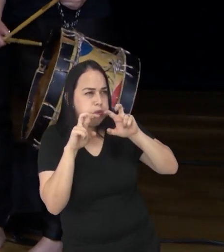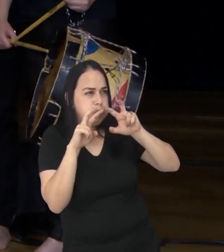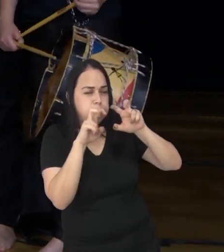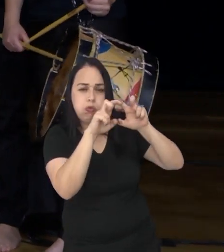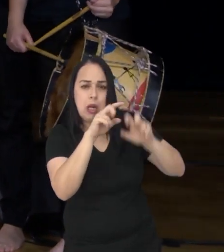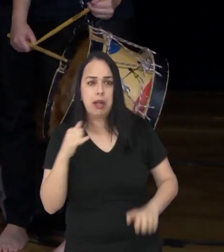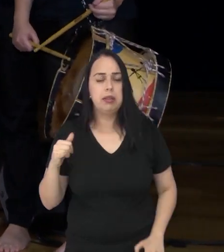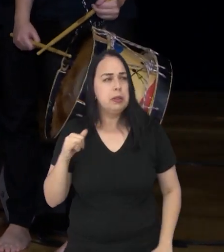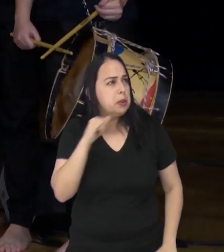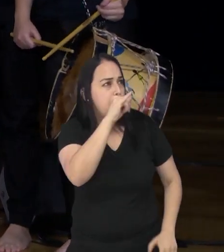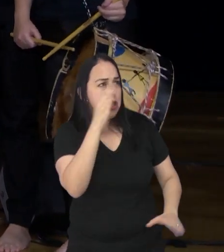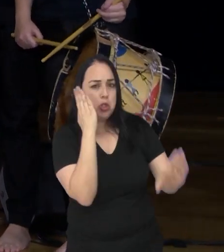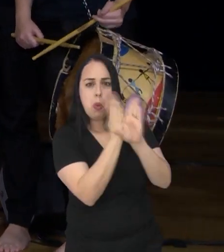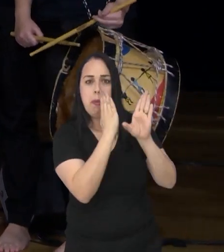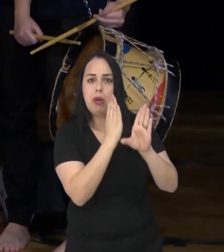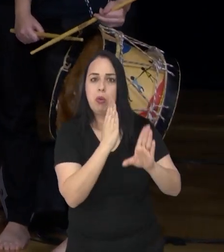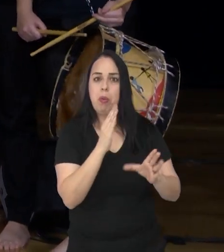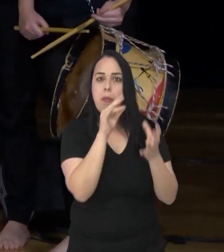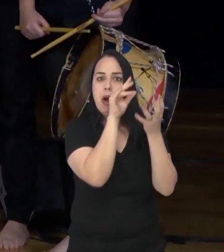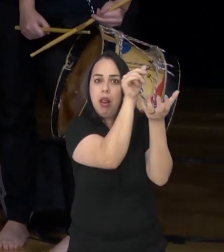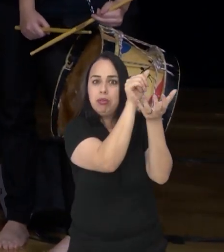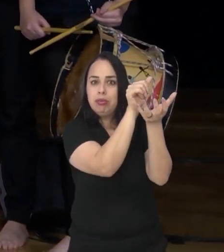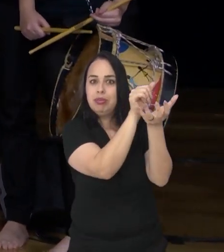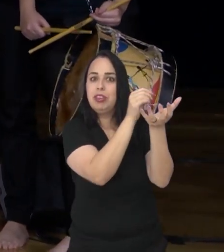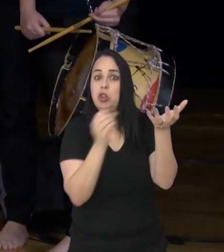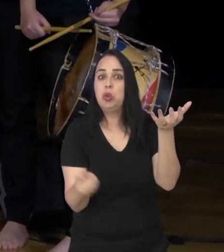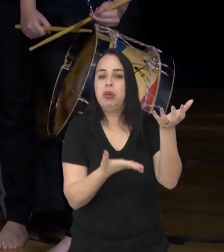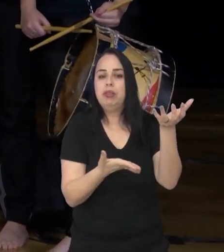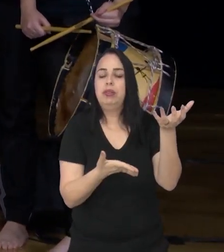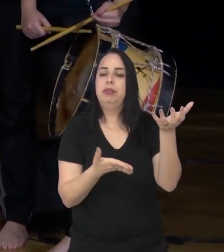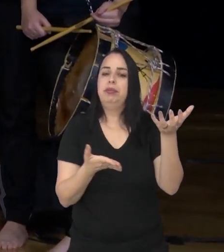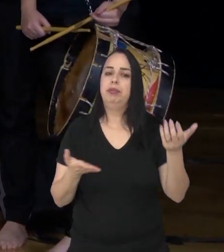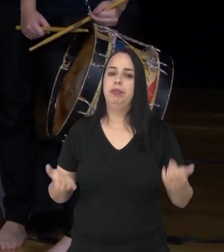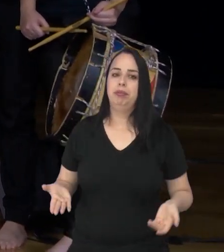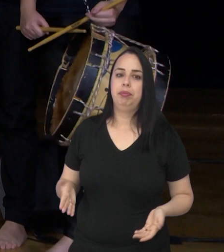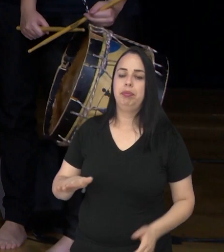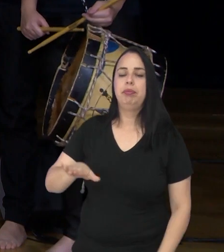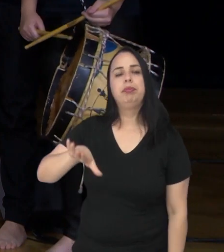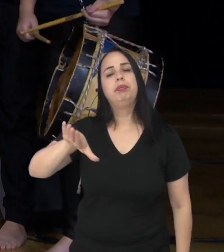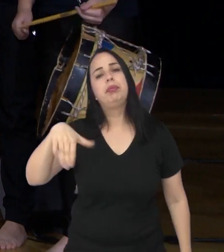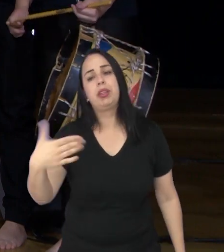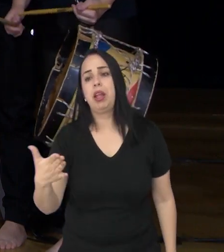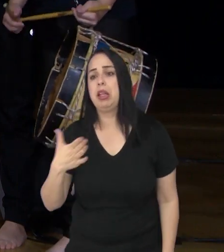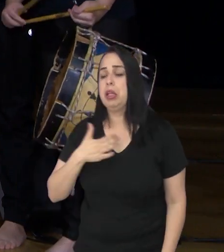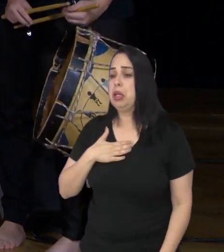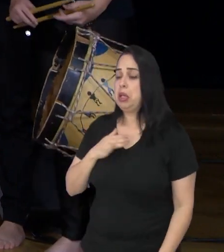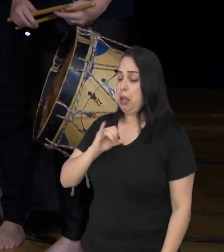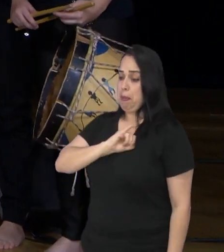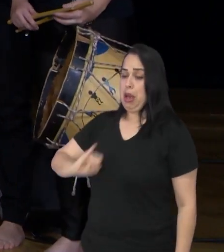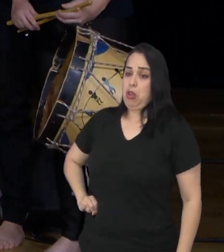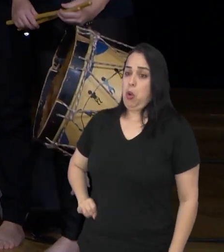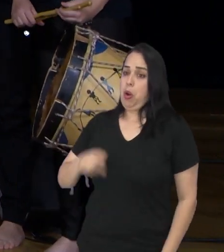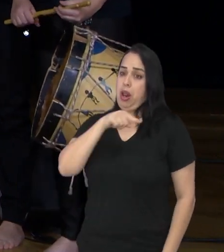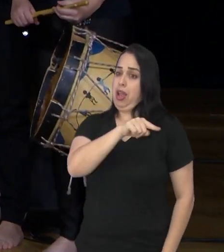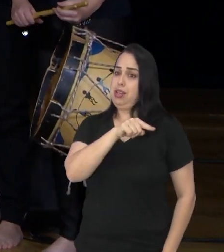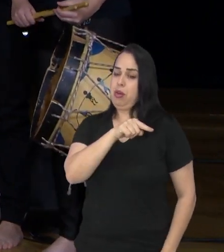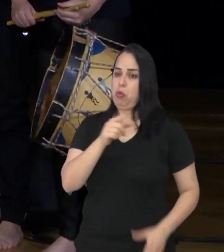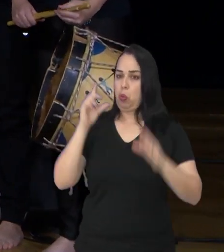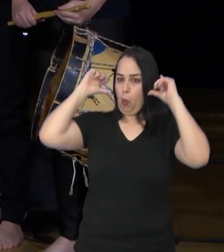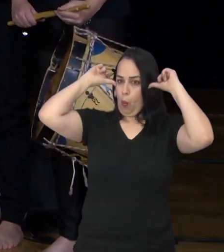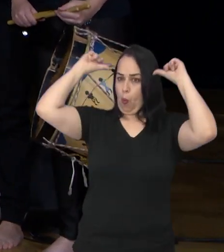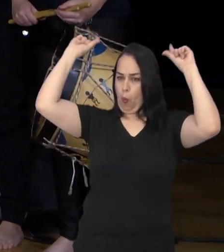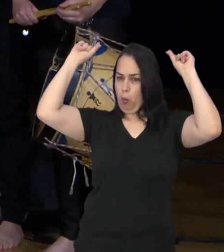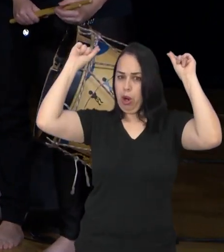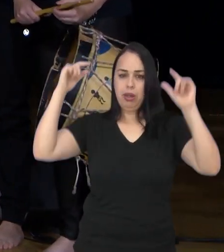explorador convencido de que tinha descoberto um novo planeta é contestado. Caro imperador, estamos em GNU. Eles são